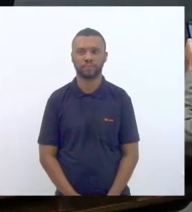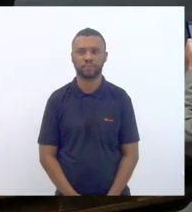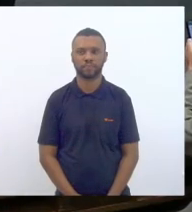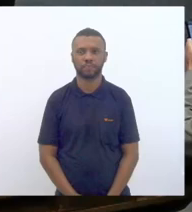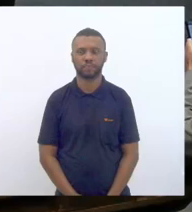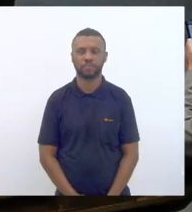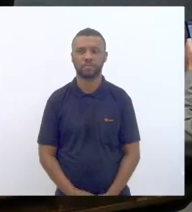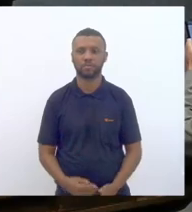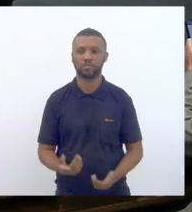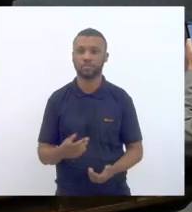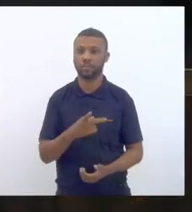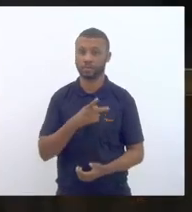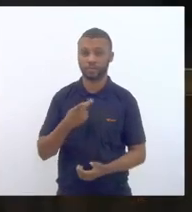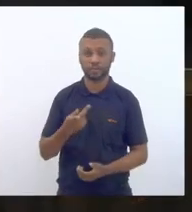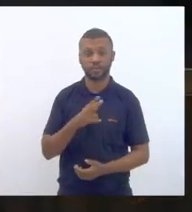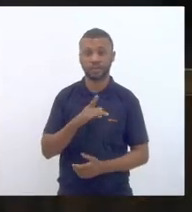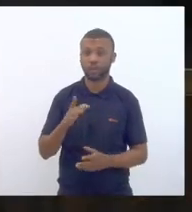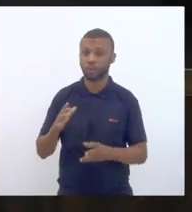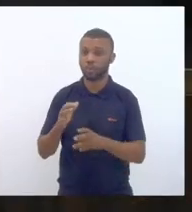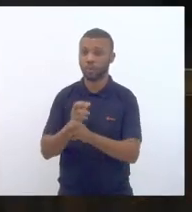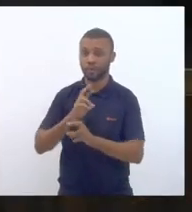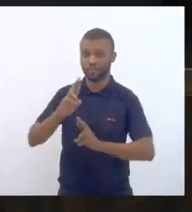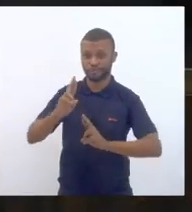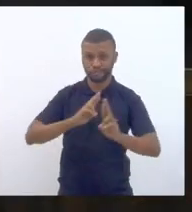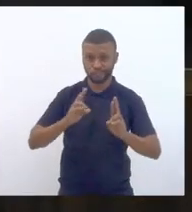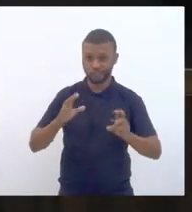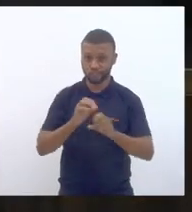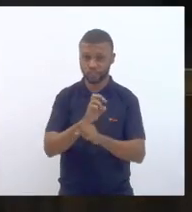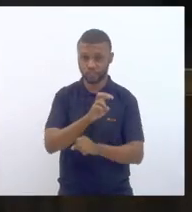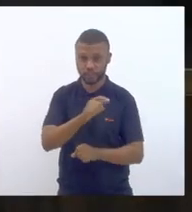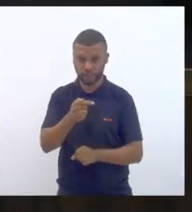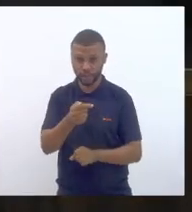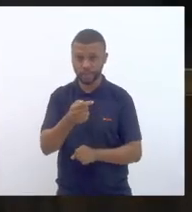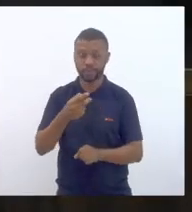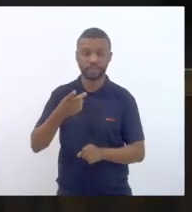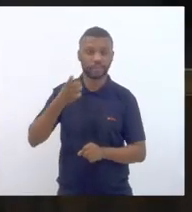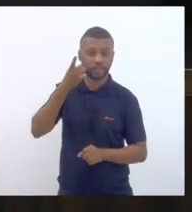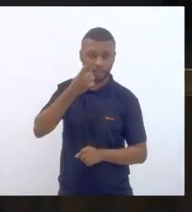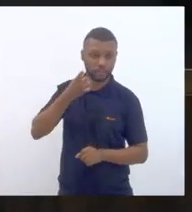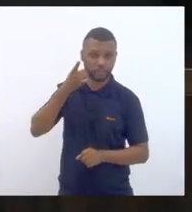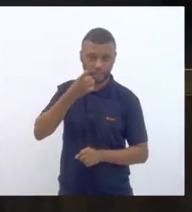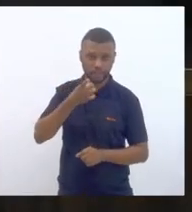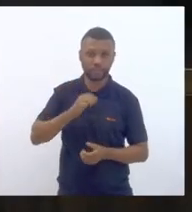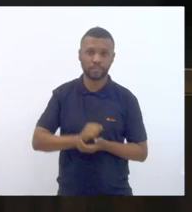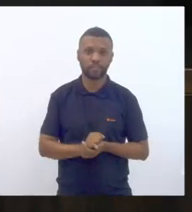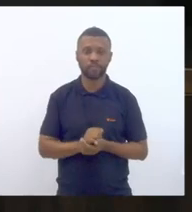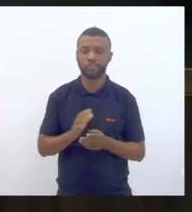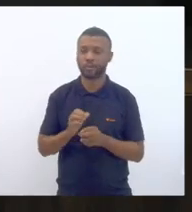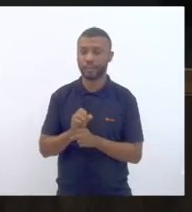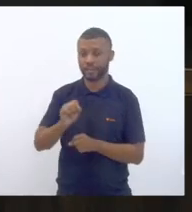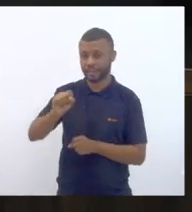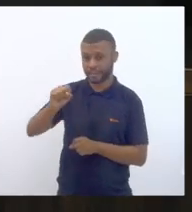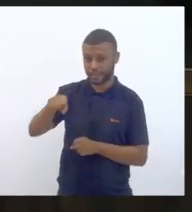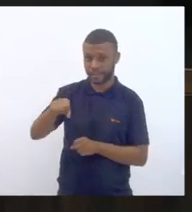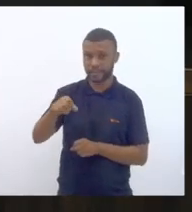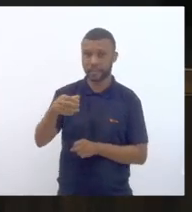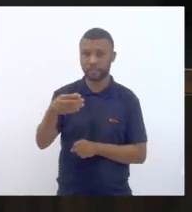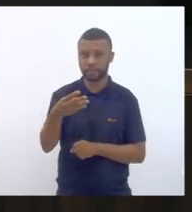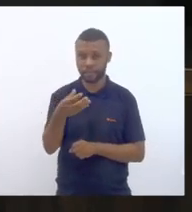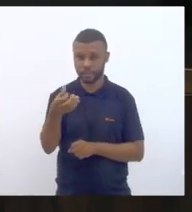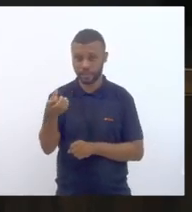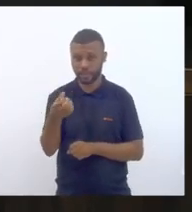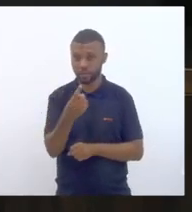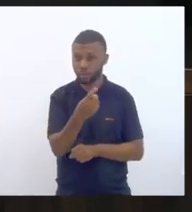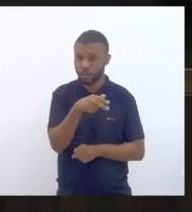A presidência vai proclamar o resultado. Votaram 57 senhores parlamentares, 46 sims, 1